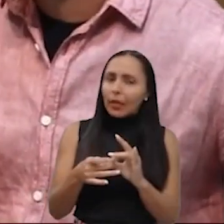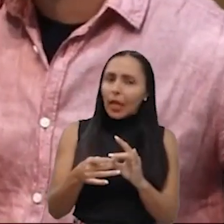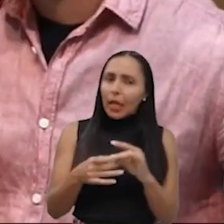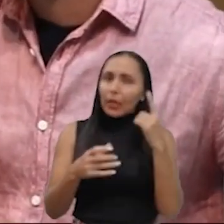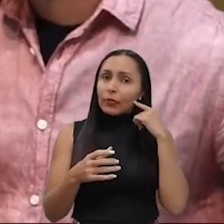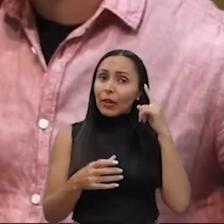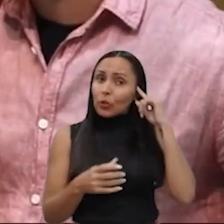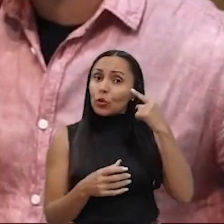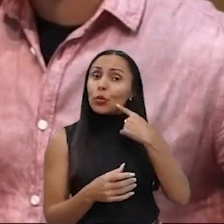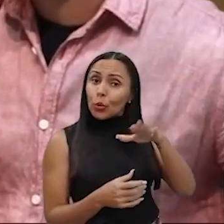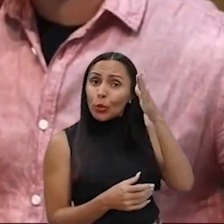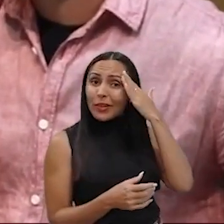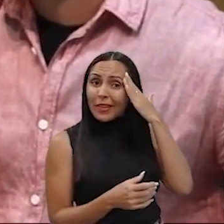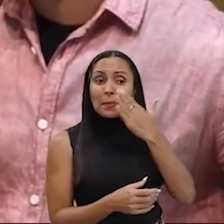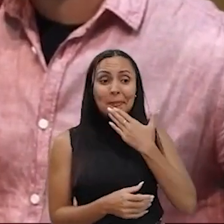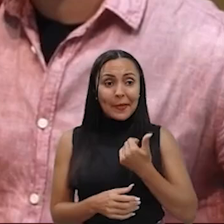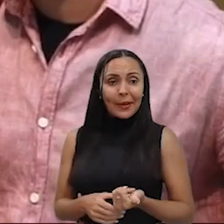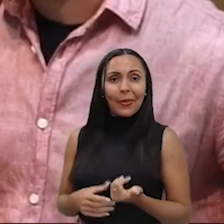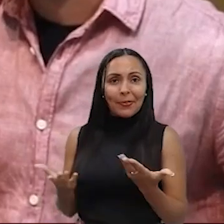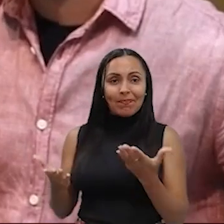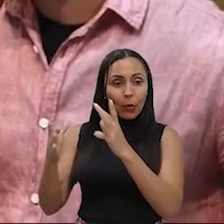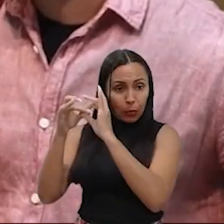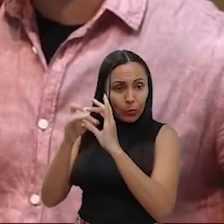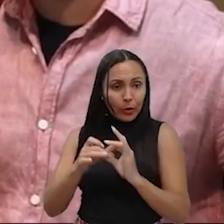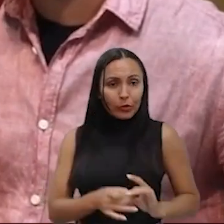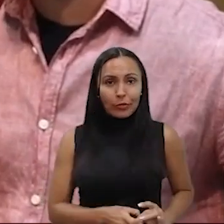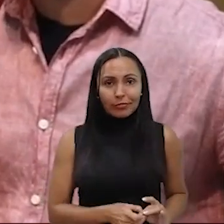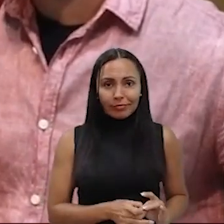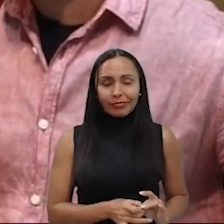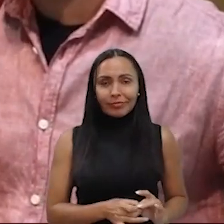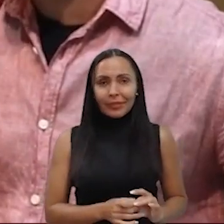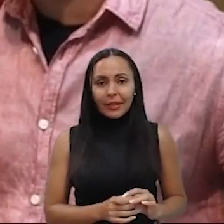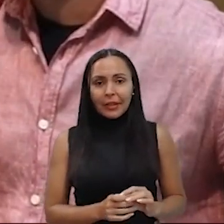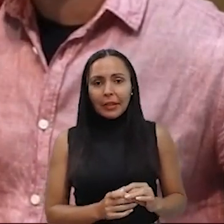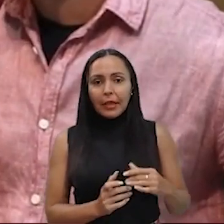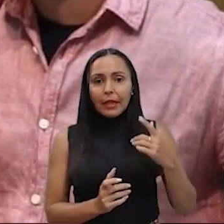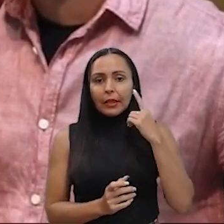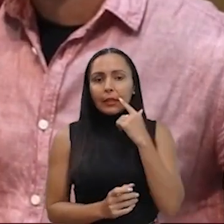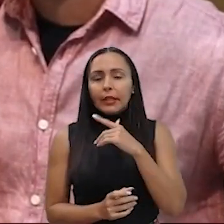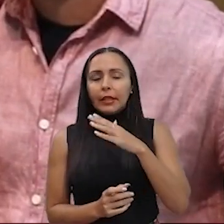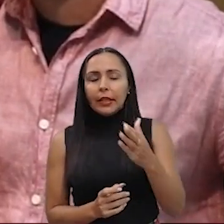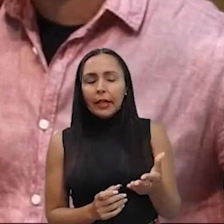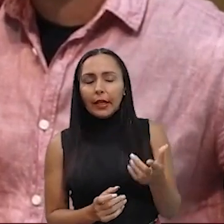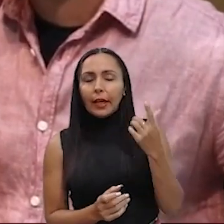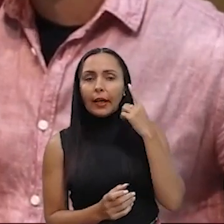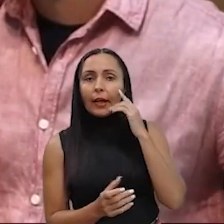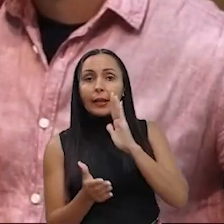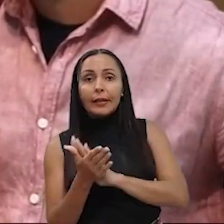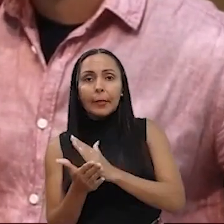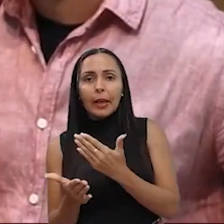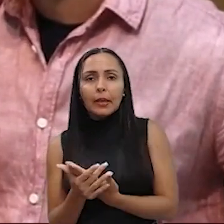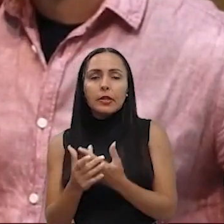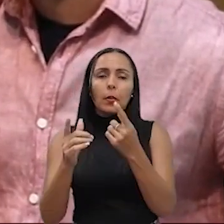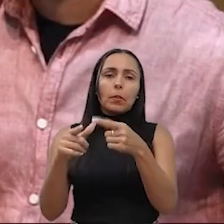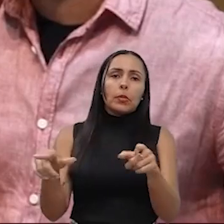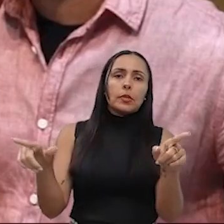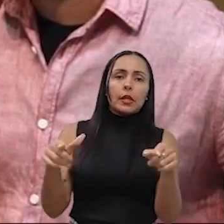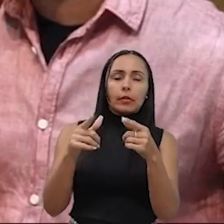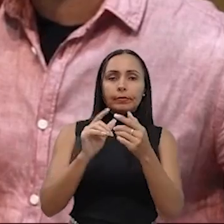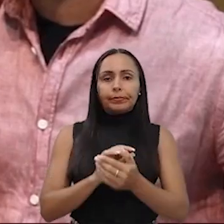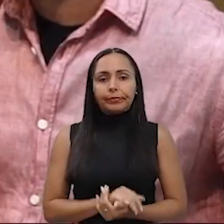conectar nesse contexto que é a interpretação musical. E